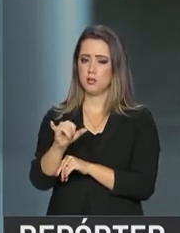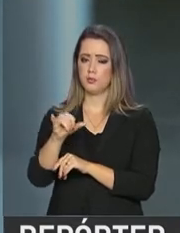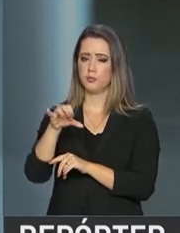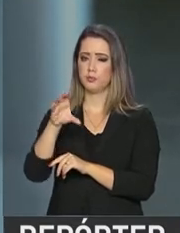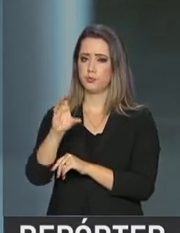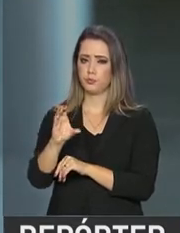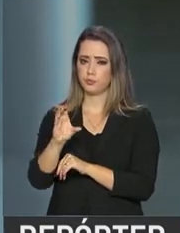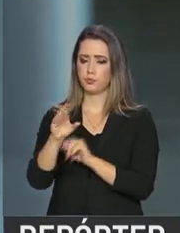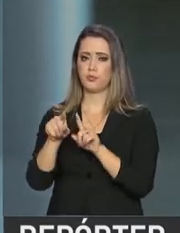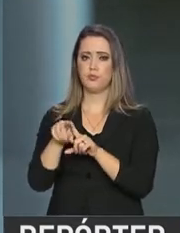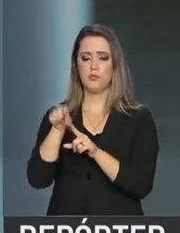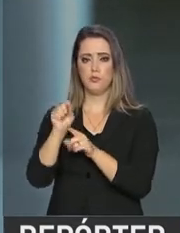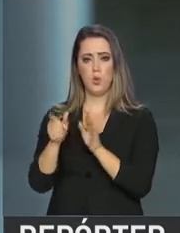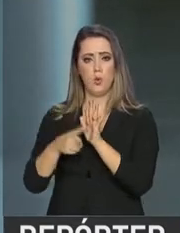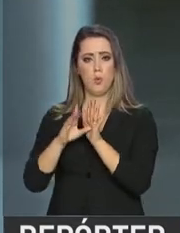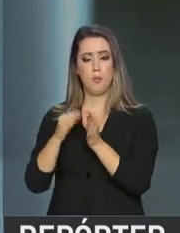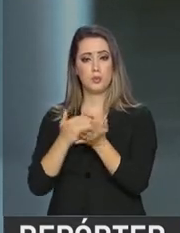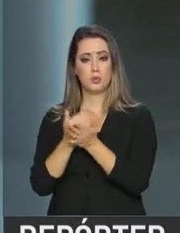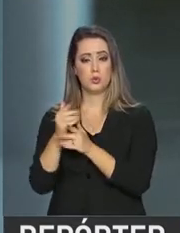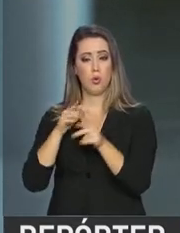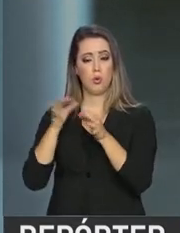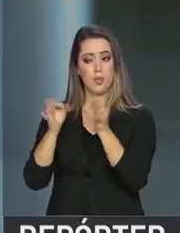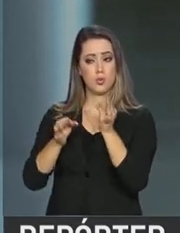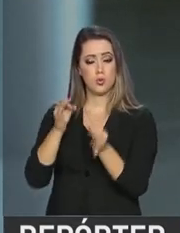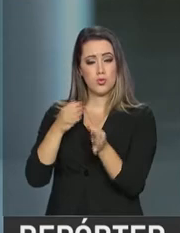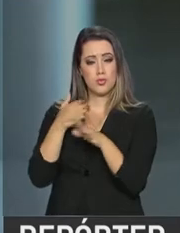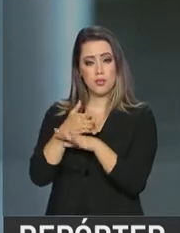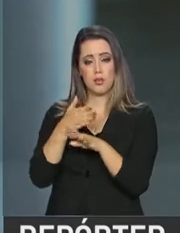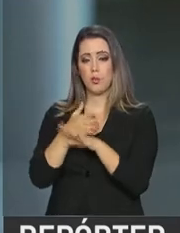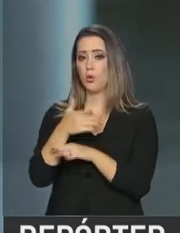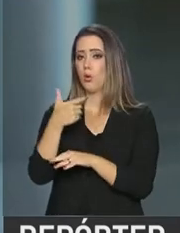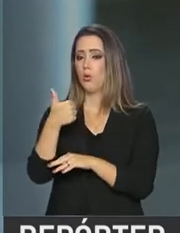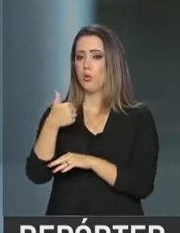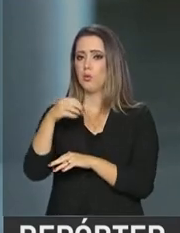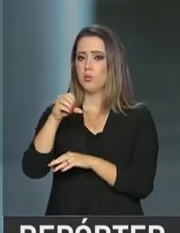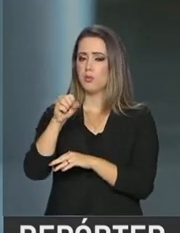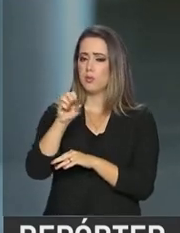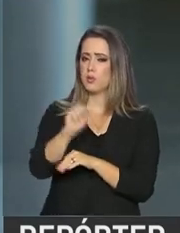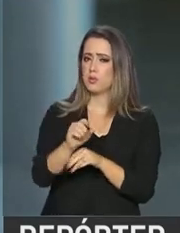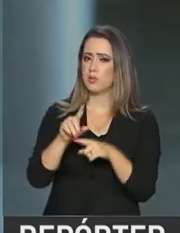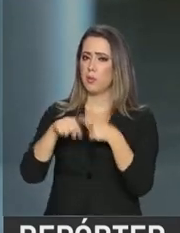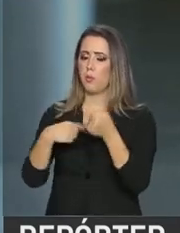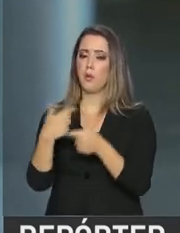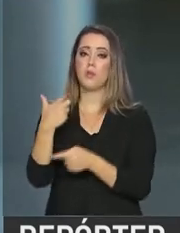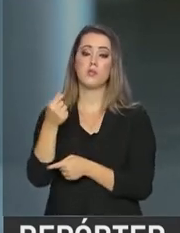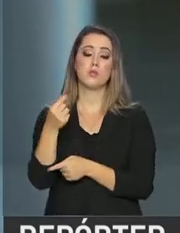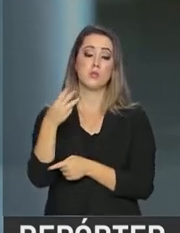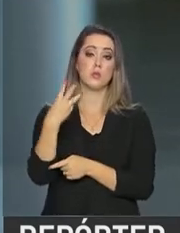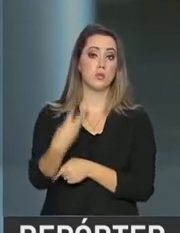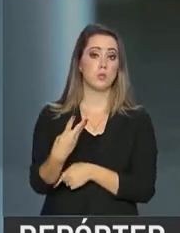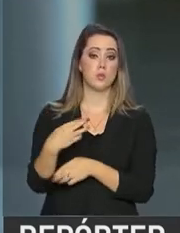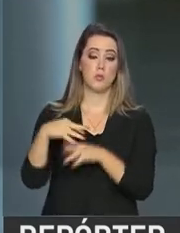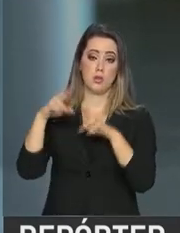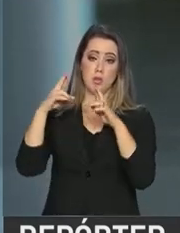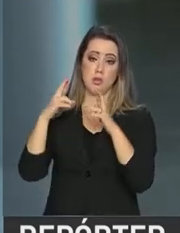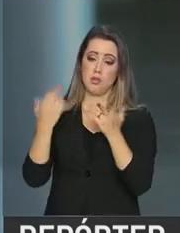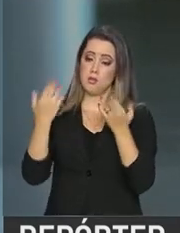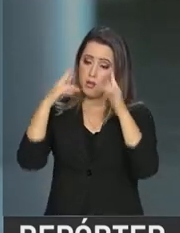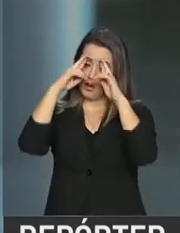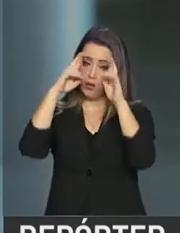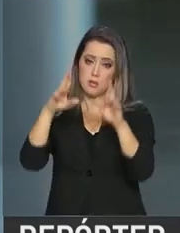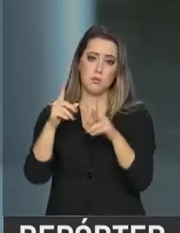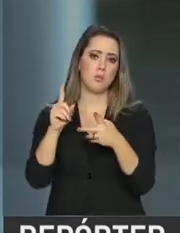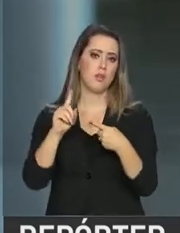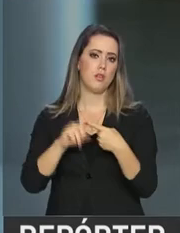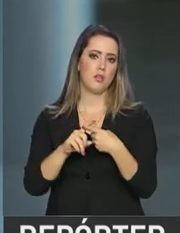ocorrido em 2003 então tem uma perspectiva clara que o supremo tribunal federal consolidou respeitando aí é a